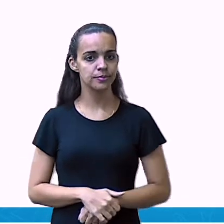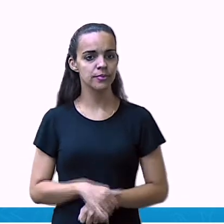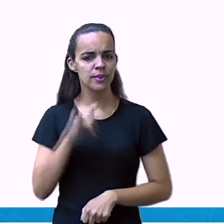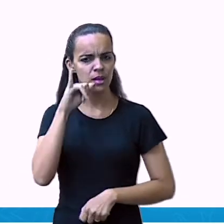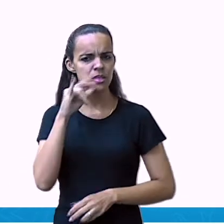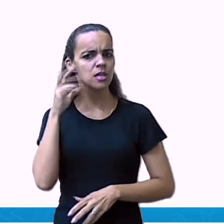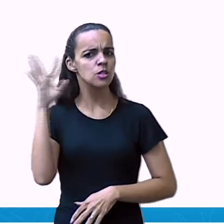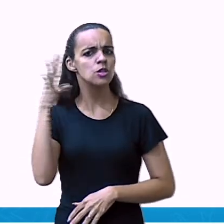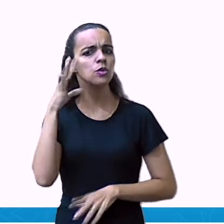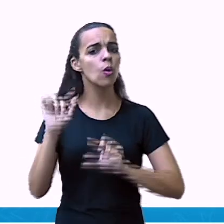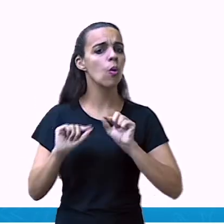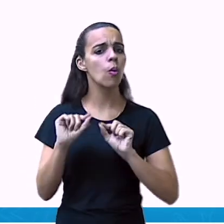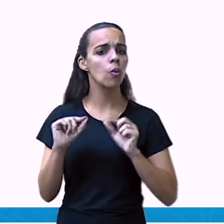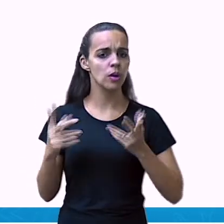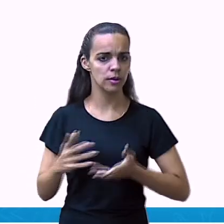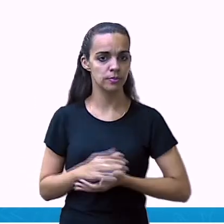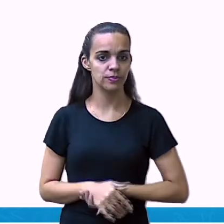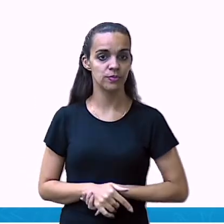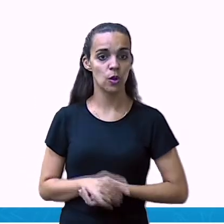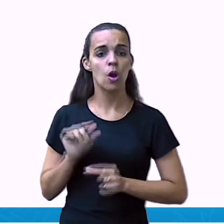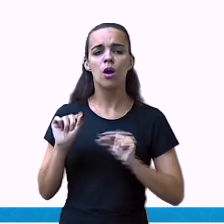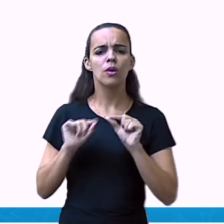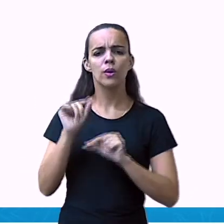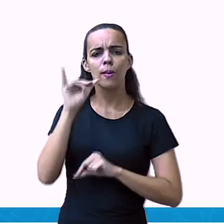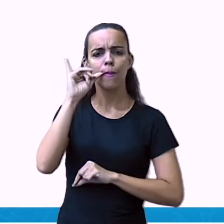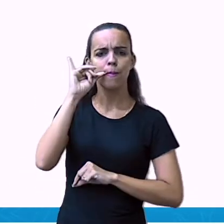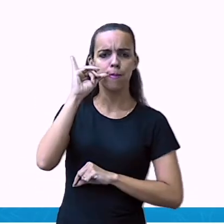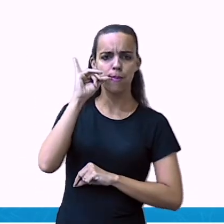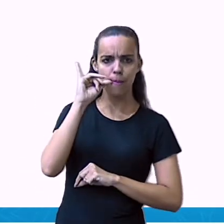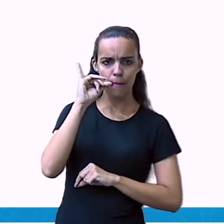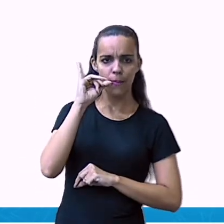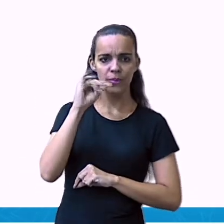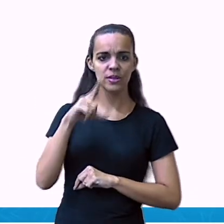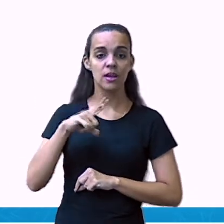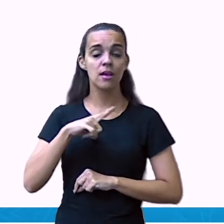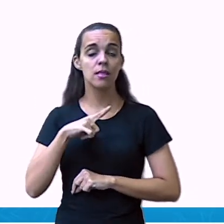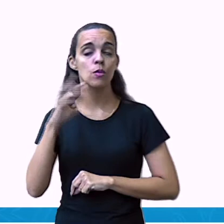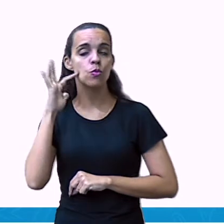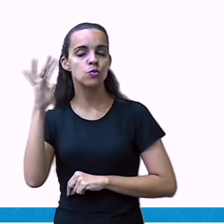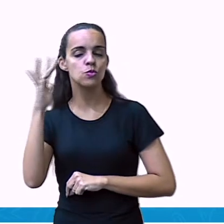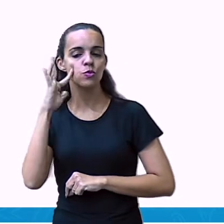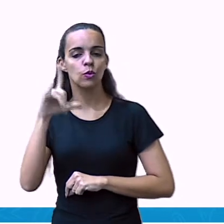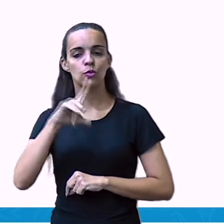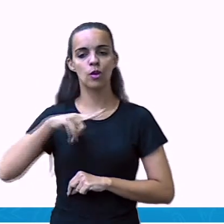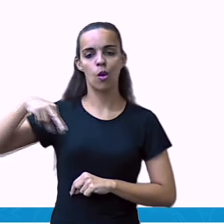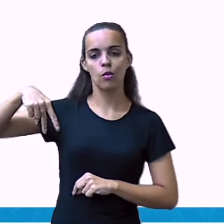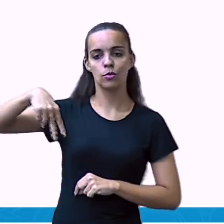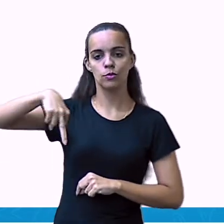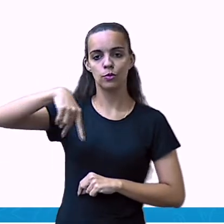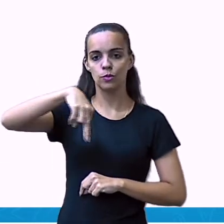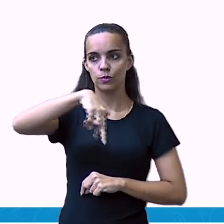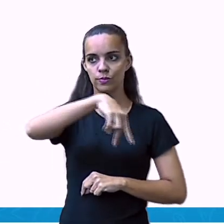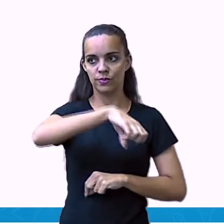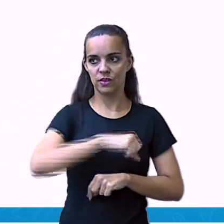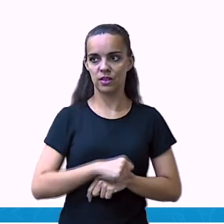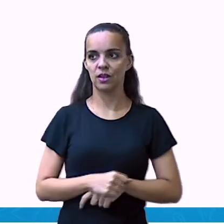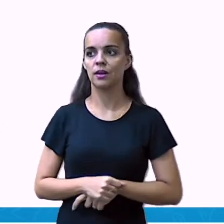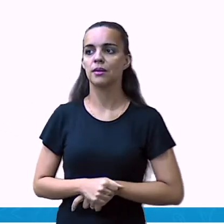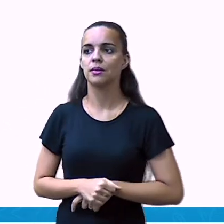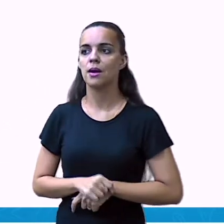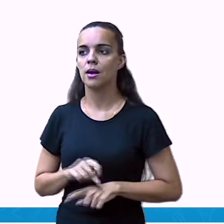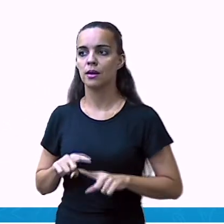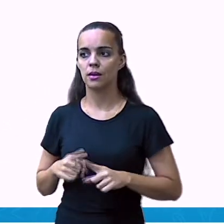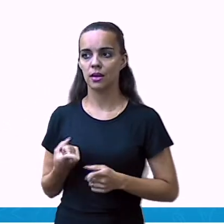Vamos identificar? Ele sonha com duas pernas, saltando de